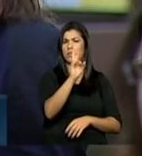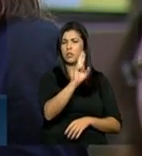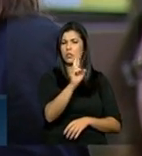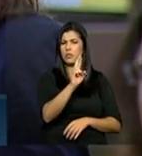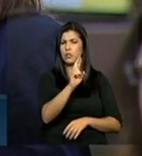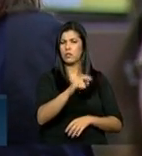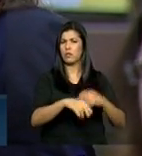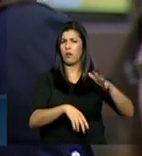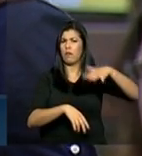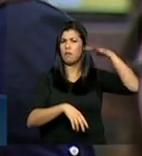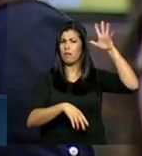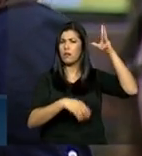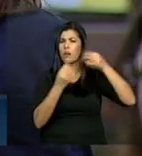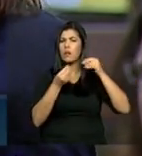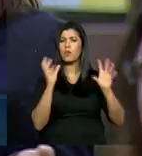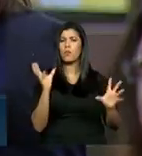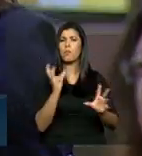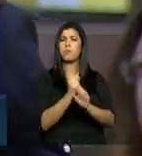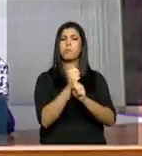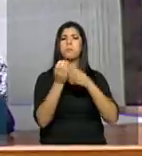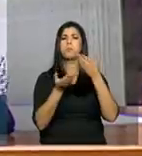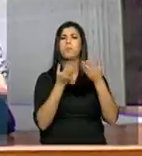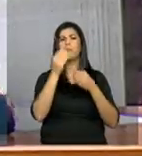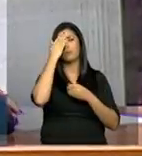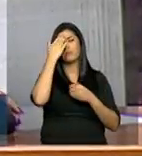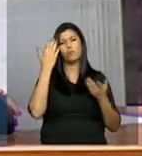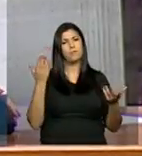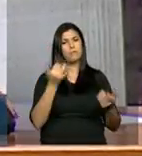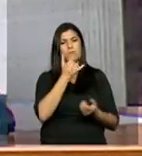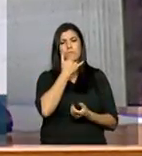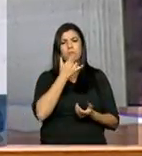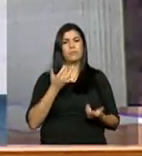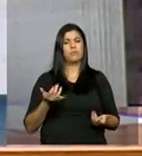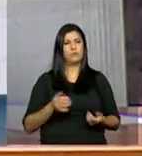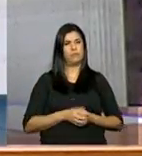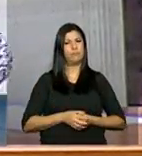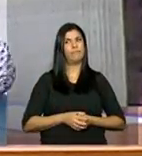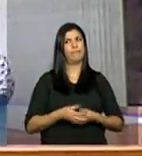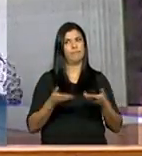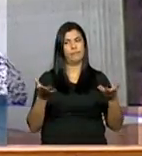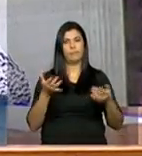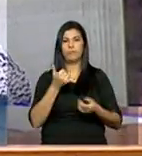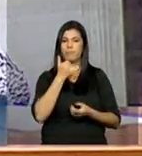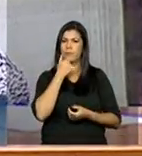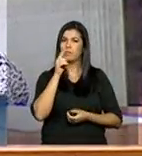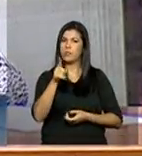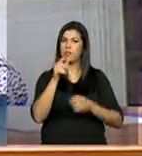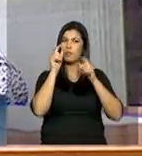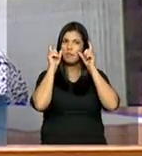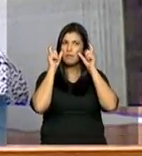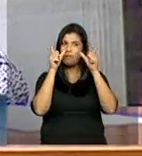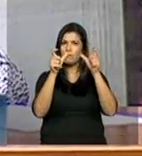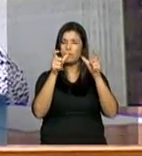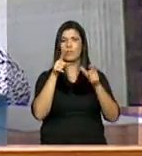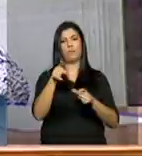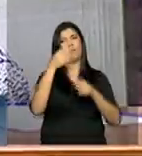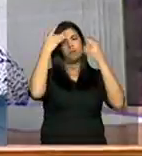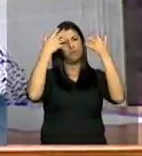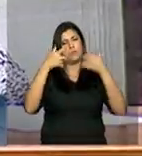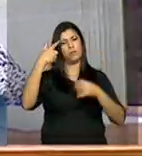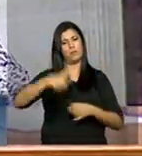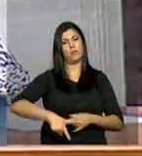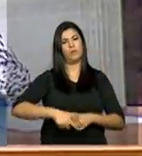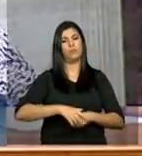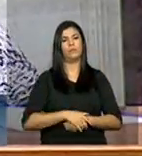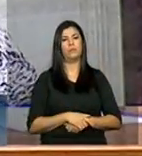foi superfaturamento das obras? Então, vamos lá que você vai entender, mas precisa ficar atenta.